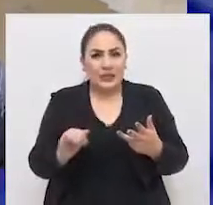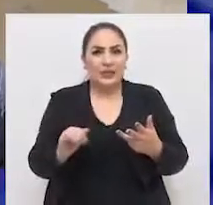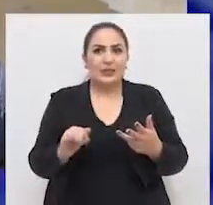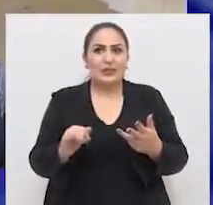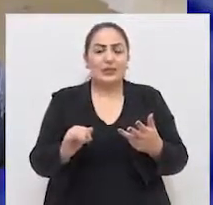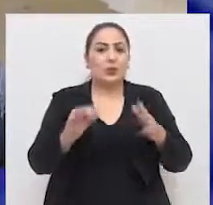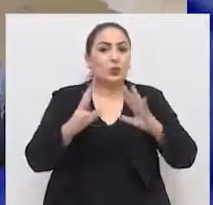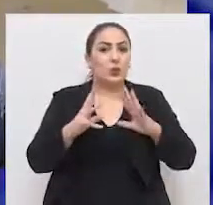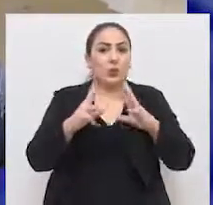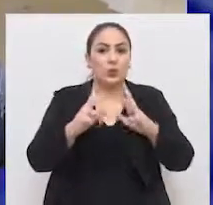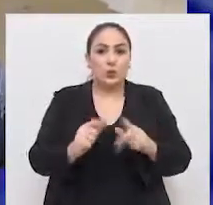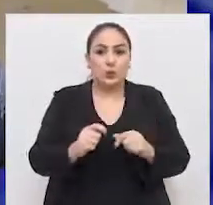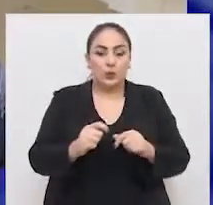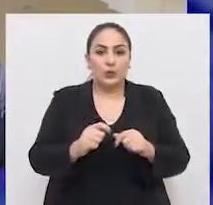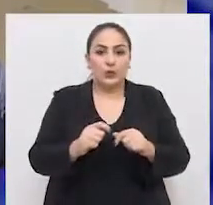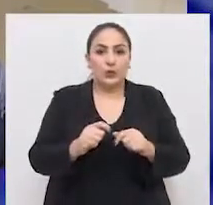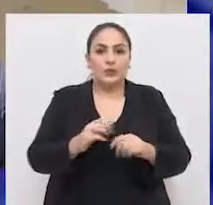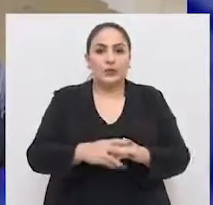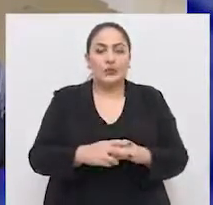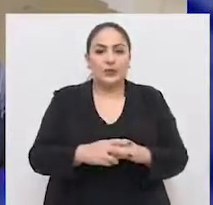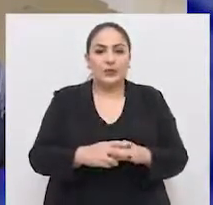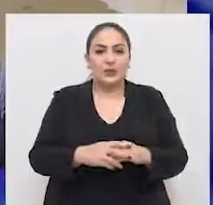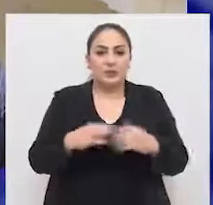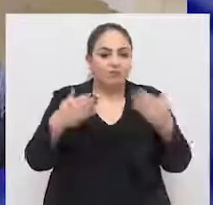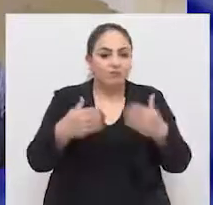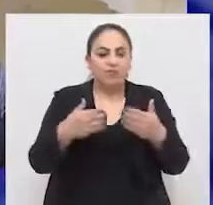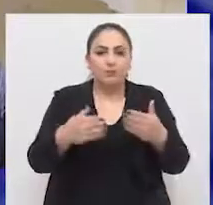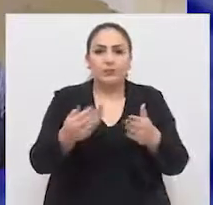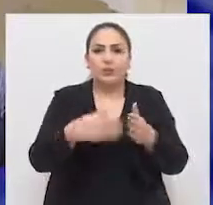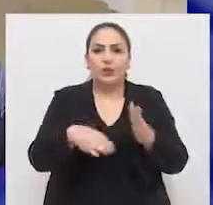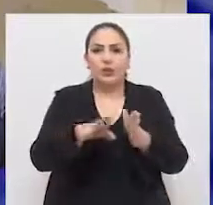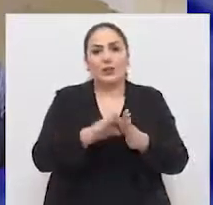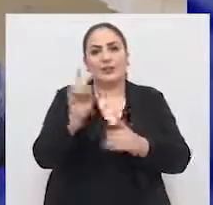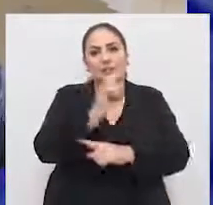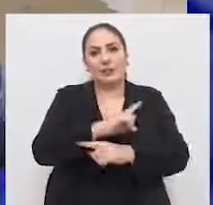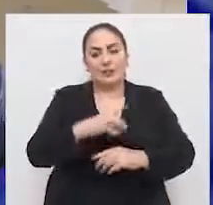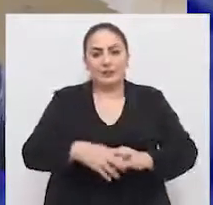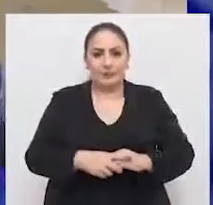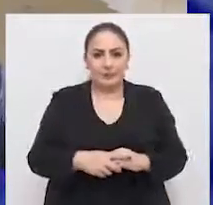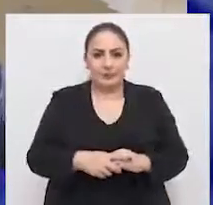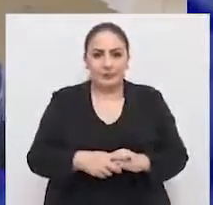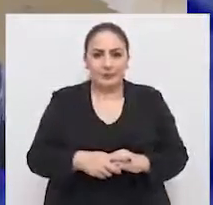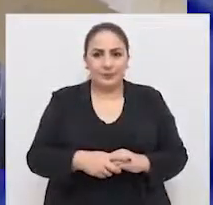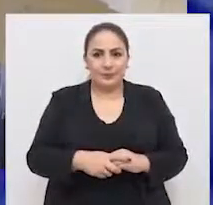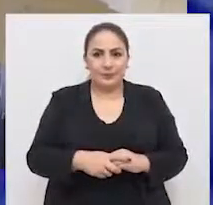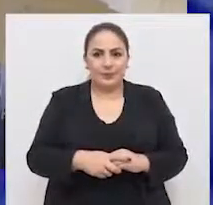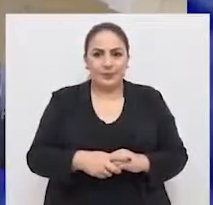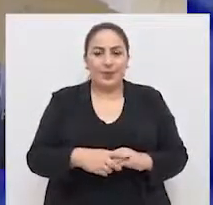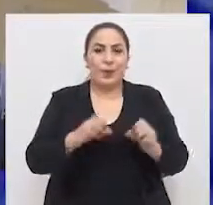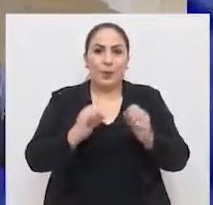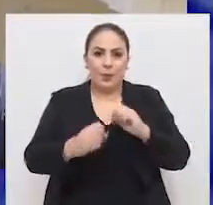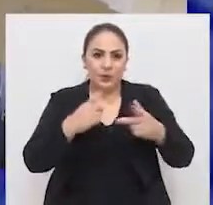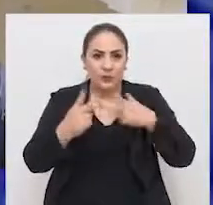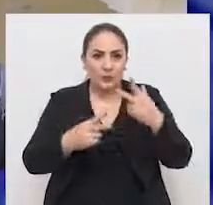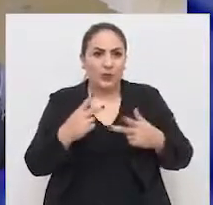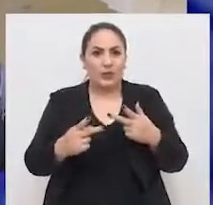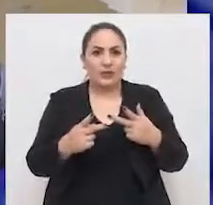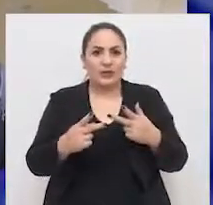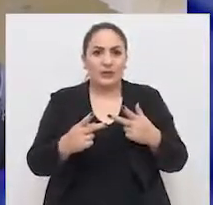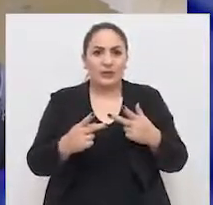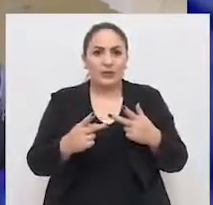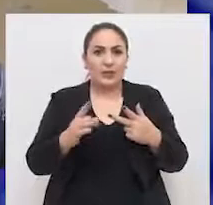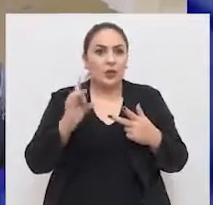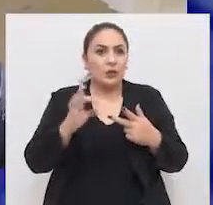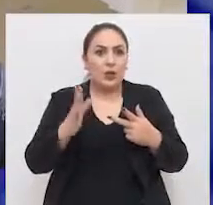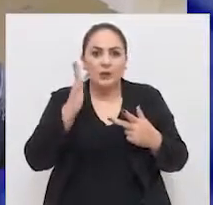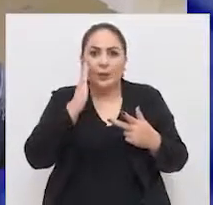Natal. Todo mundo não deu esforço para que ele tivesse assim chegar a conseguir essa hora. É uma coisa que a gente pode dizer assim, que tu só vai saber